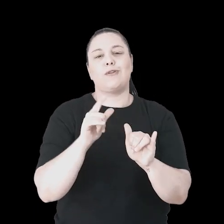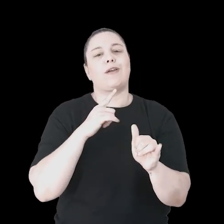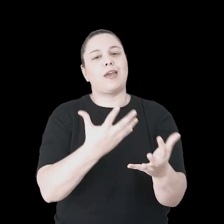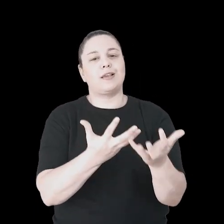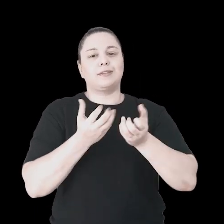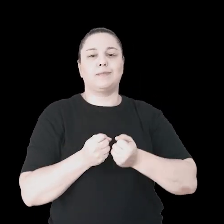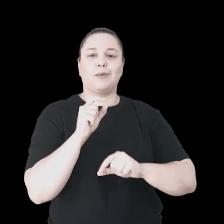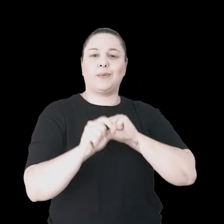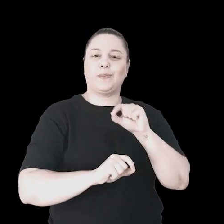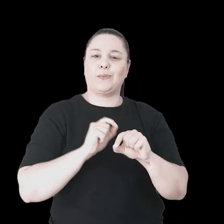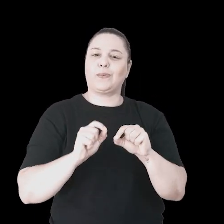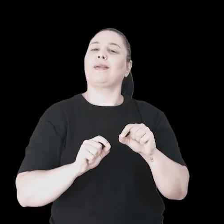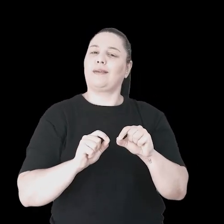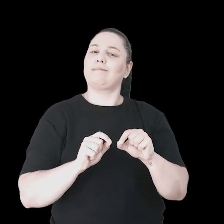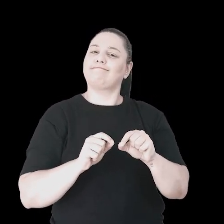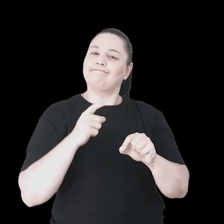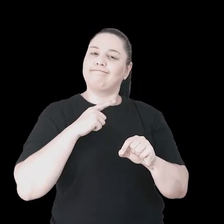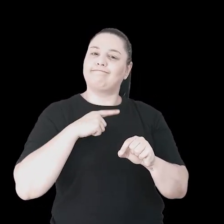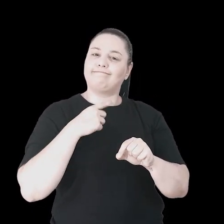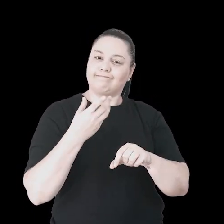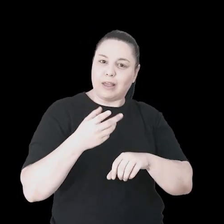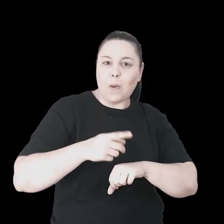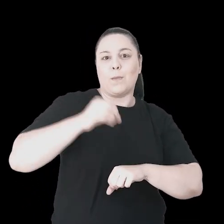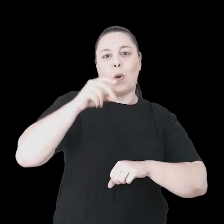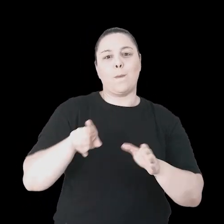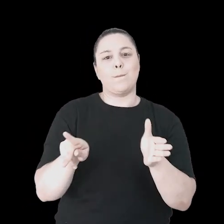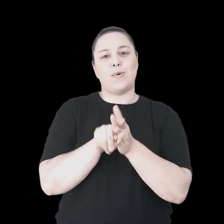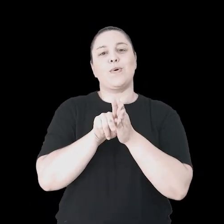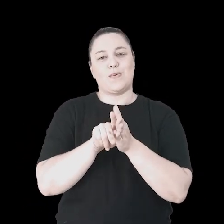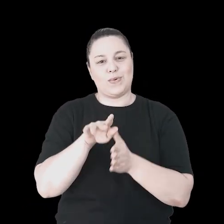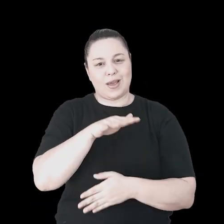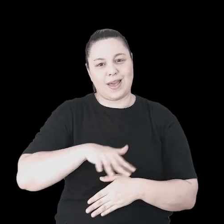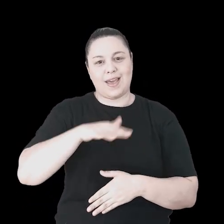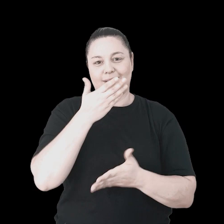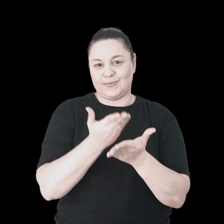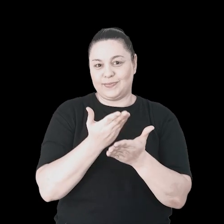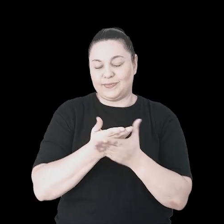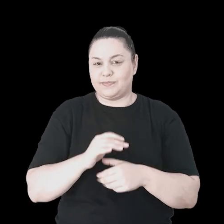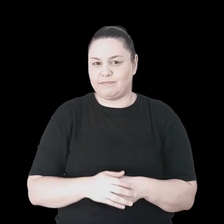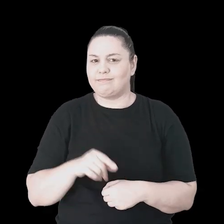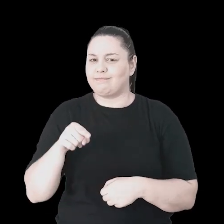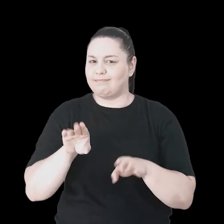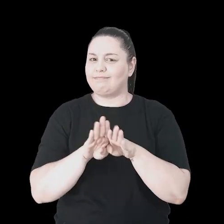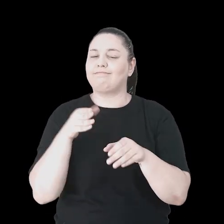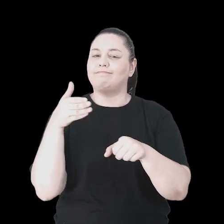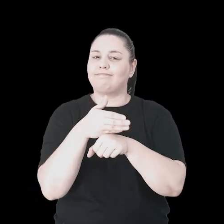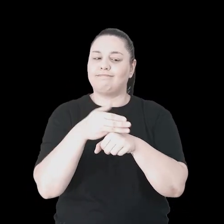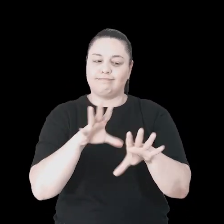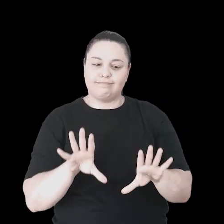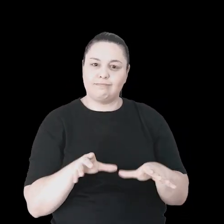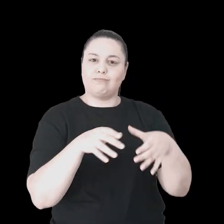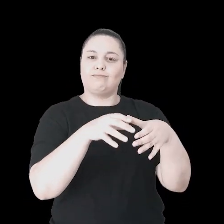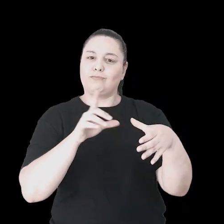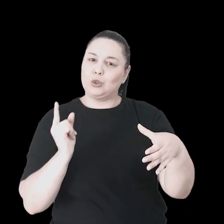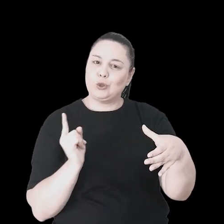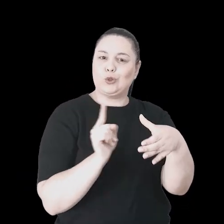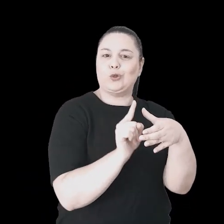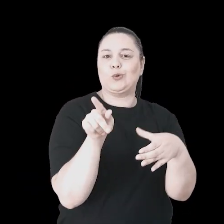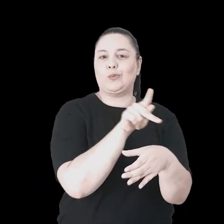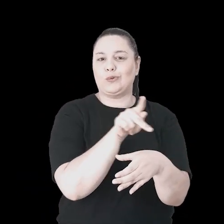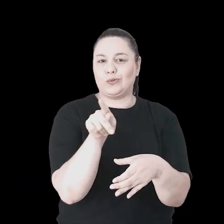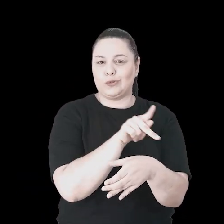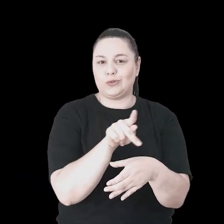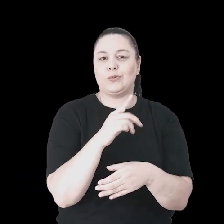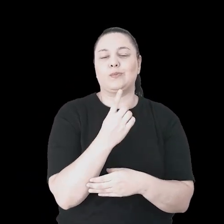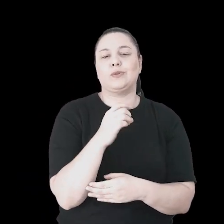Inglaterra, e recebeu seu título de doutor em Fisiologia em 1977. Foi nomeado para o corpo docente da Universidade